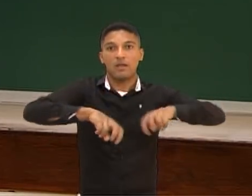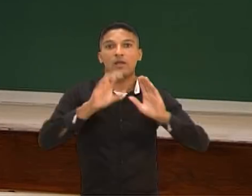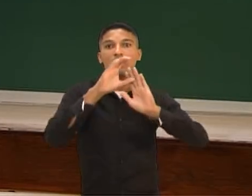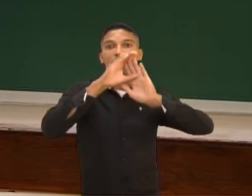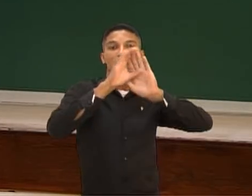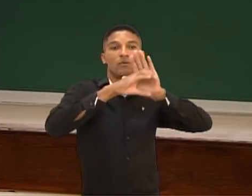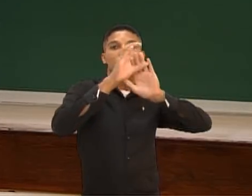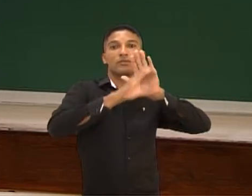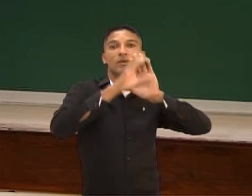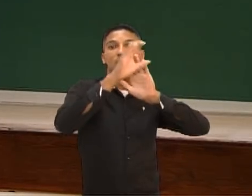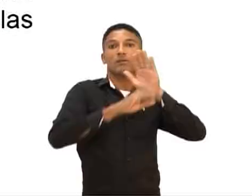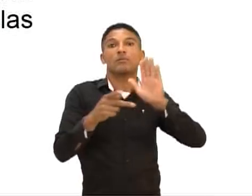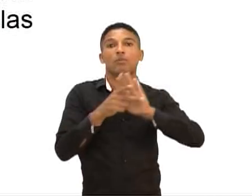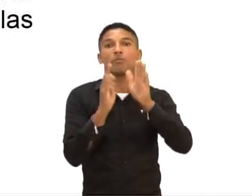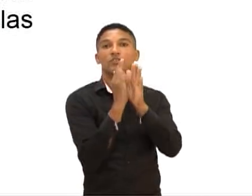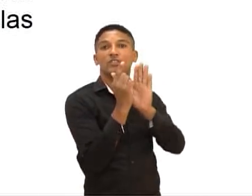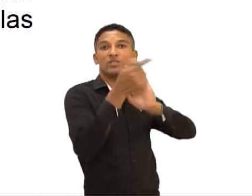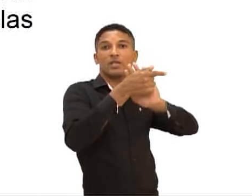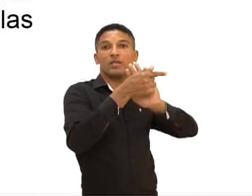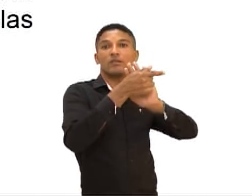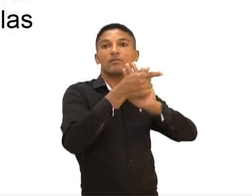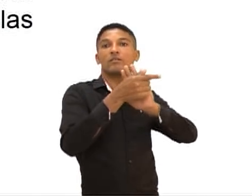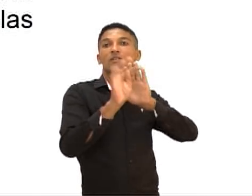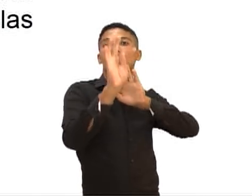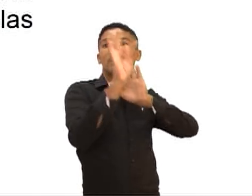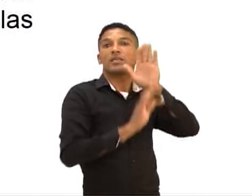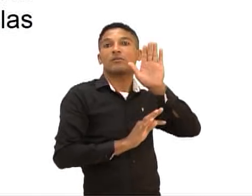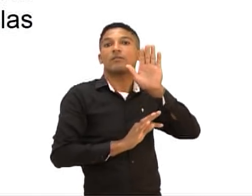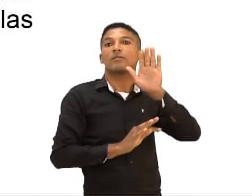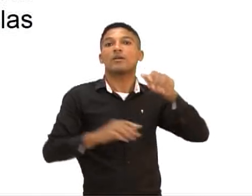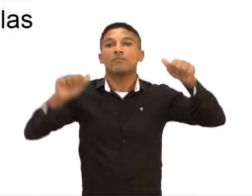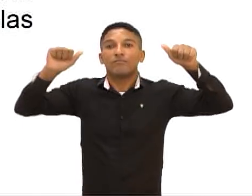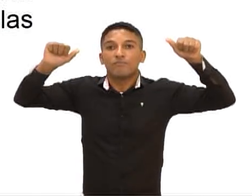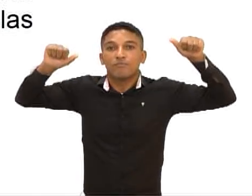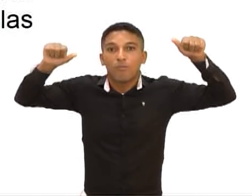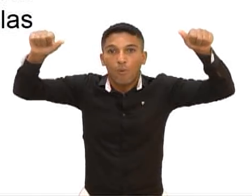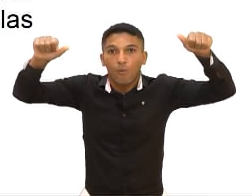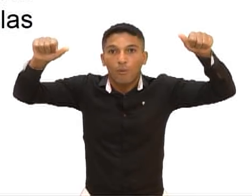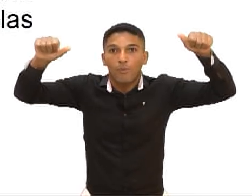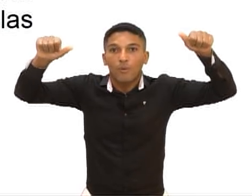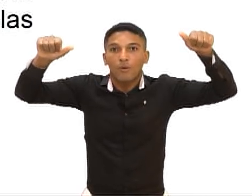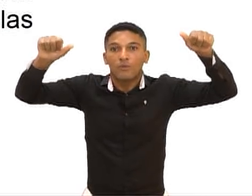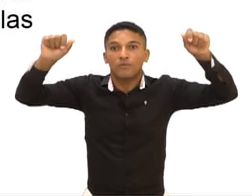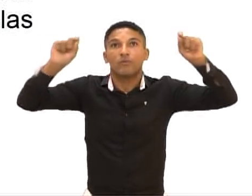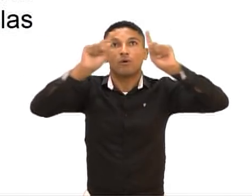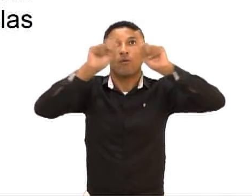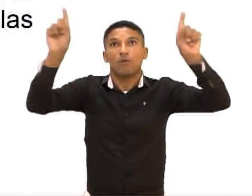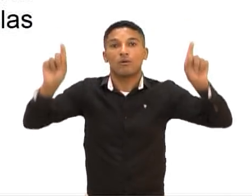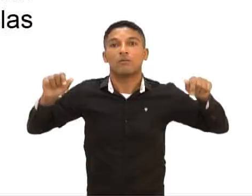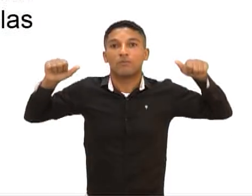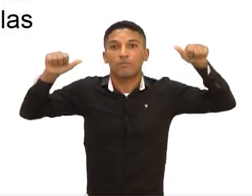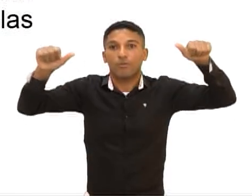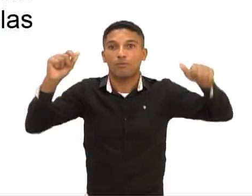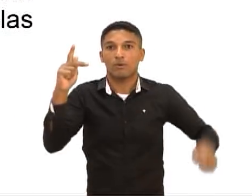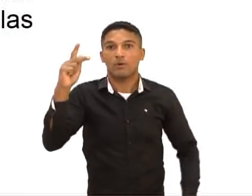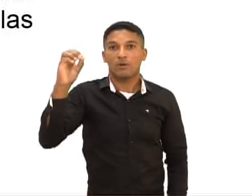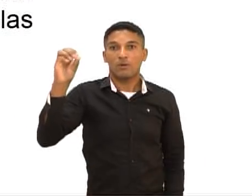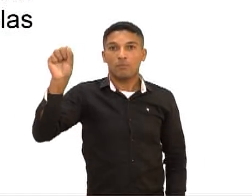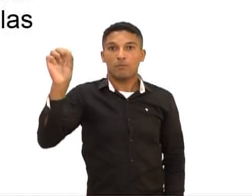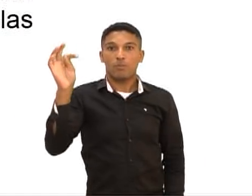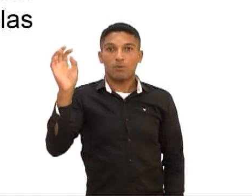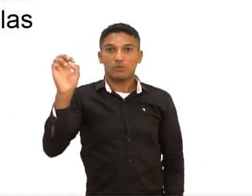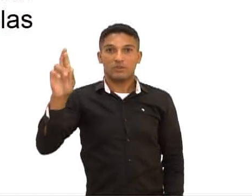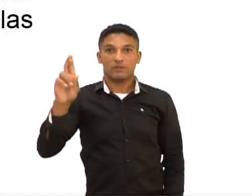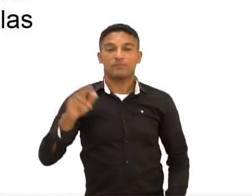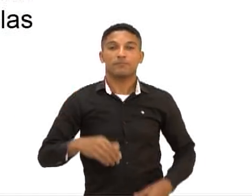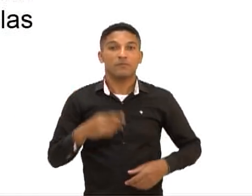ao gênero textual pôster, né? Então a gente já discutiu e vamos aprofundar. Então os objetivos para a nossa aula de hoje: a